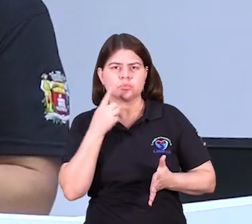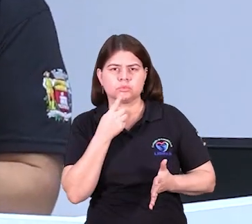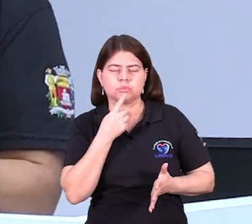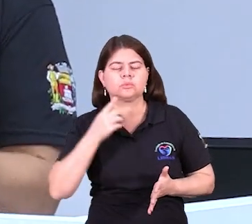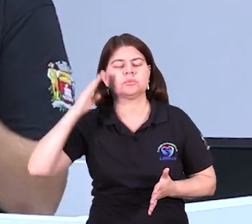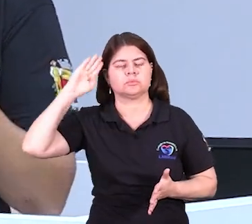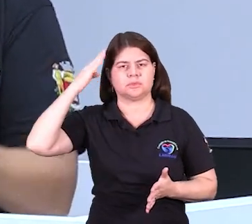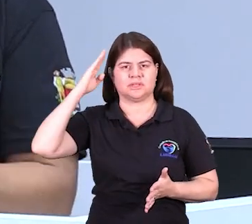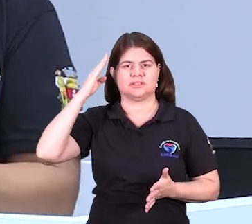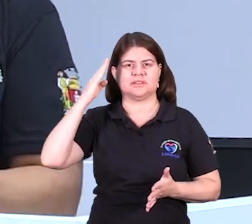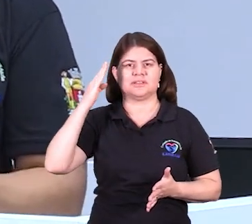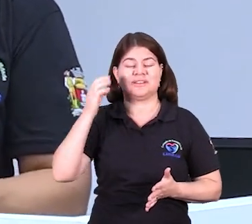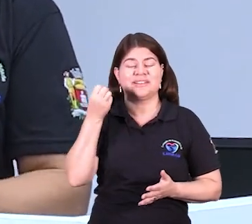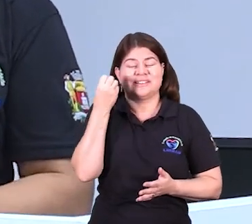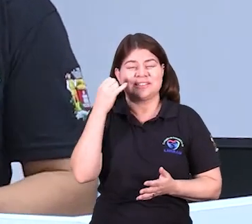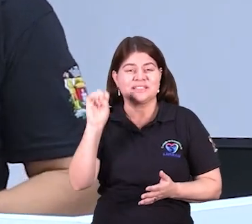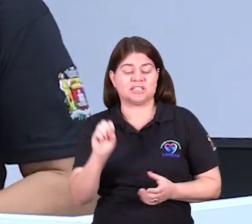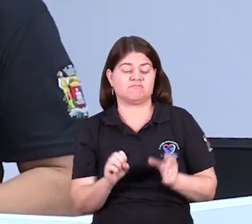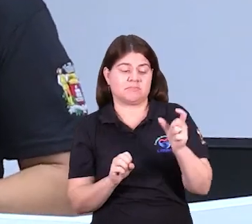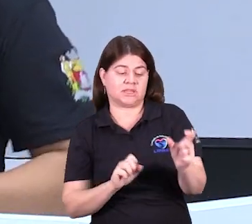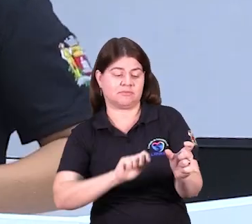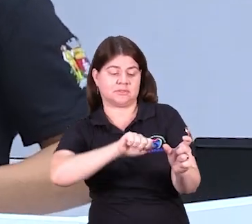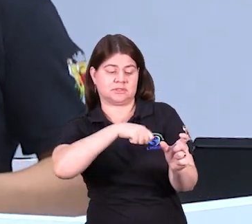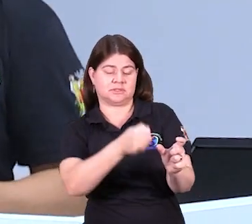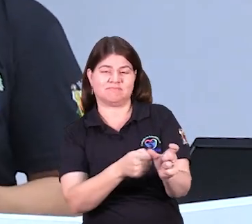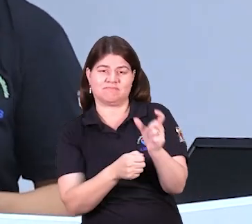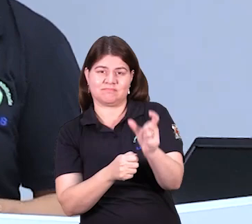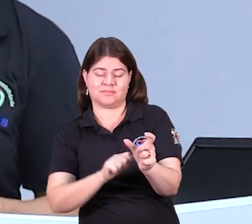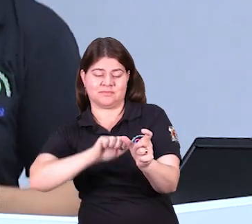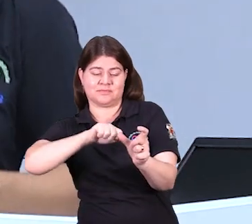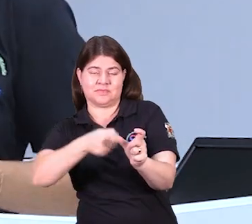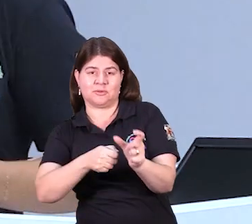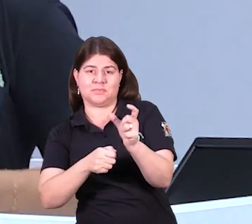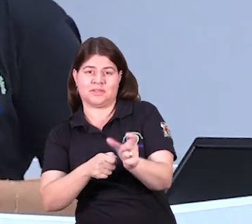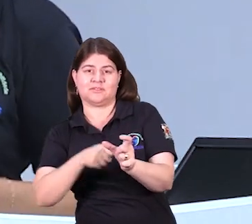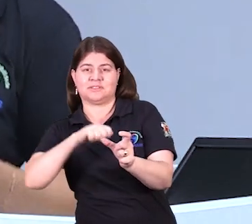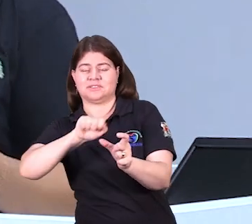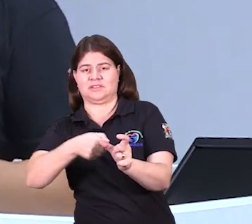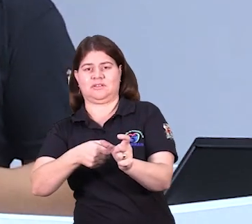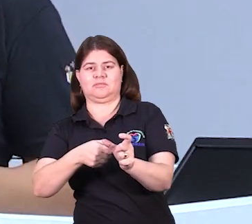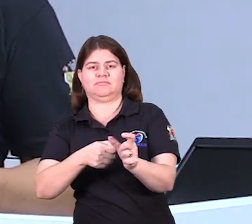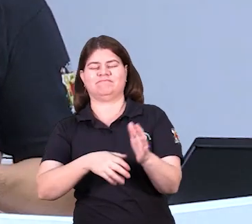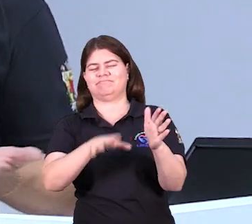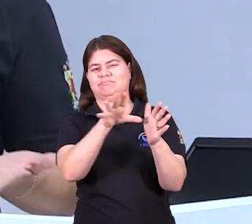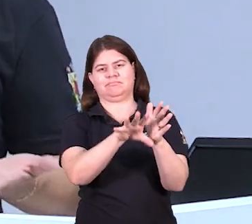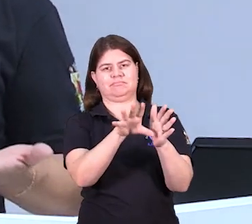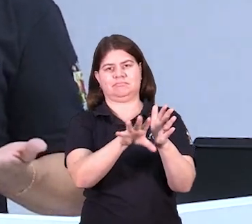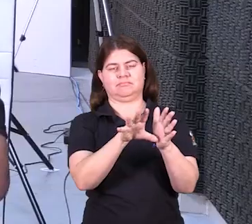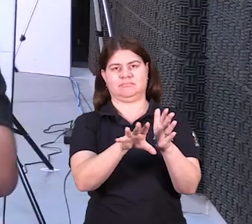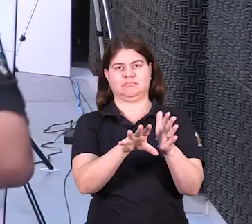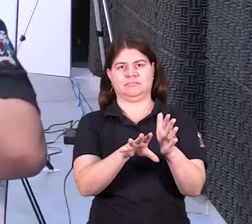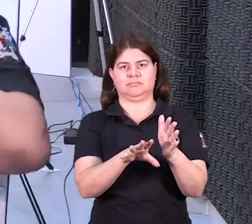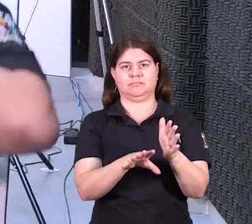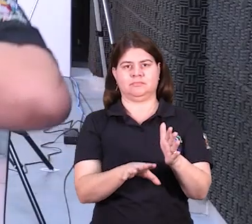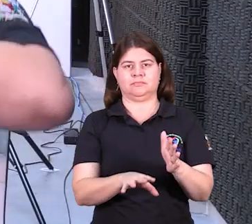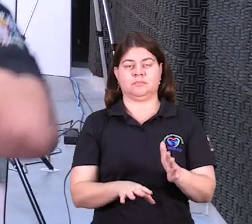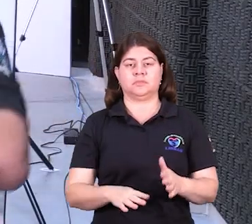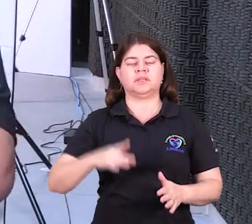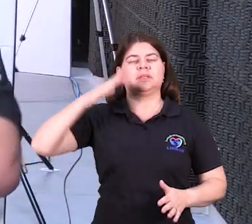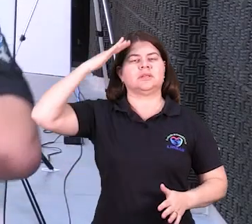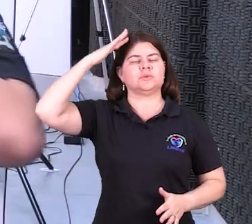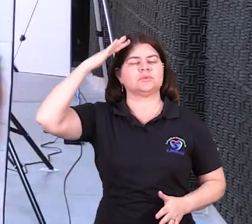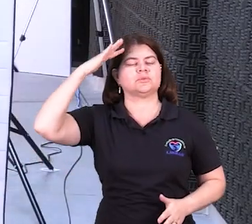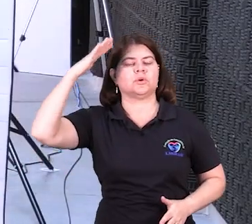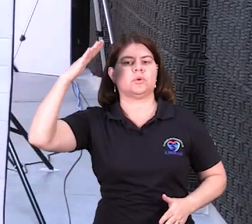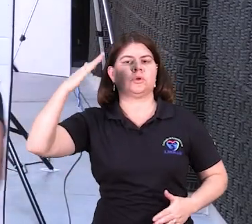surdo entenda. Se você traduzir ao pé da letra, você fala Brasil, um sonho intenso. Isso é português sinalizado. E o sonho intenso